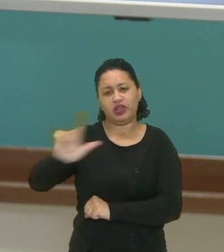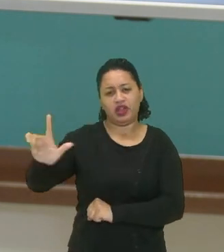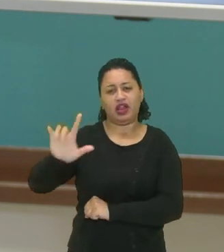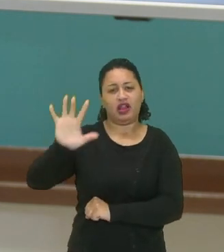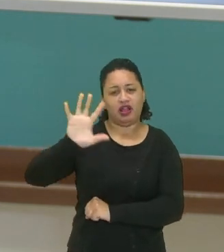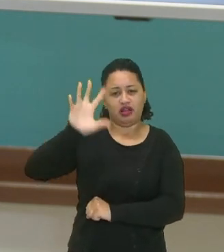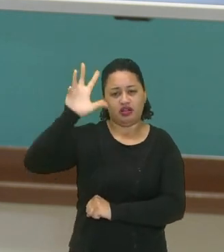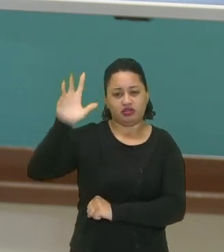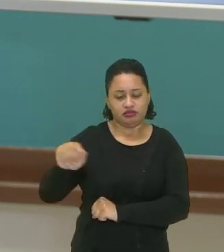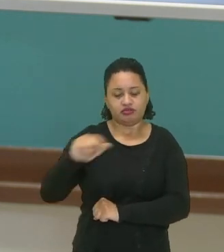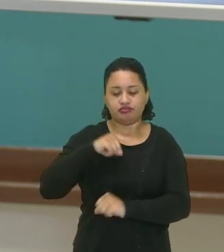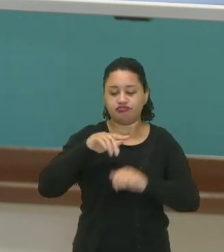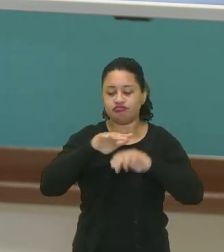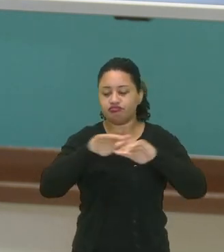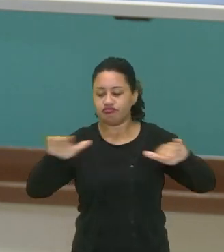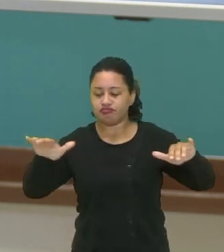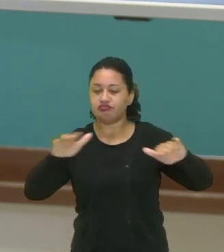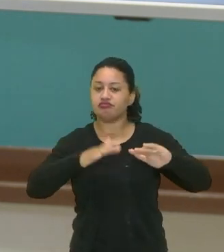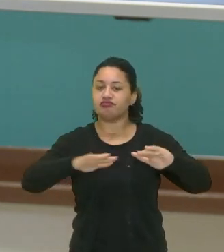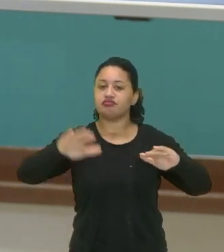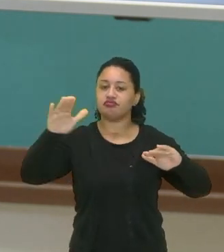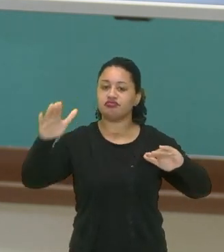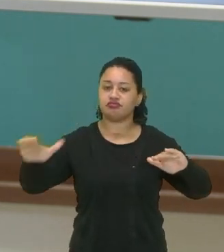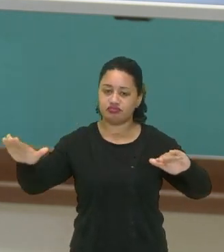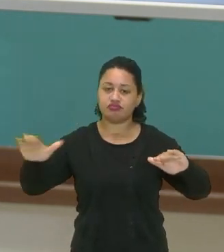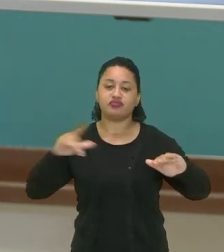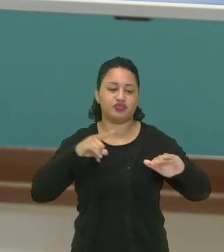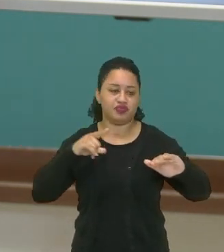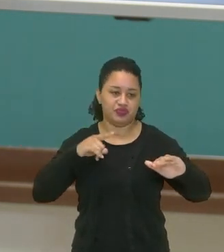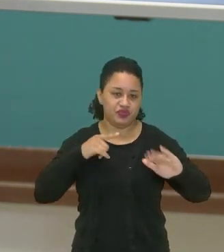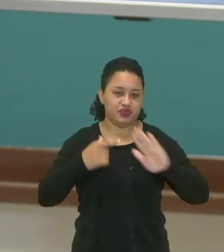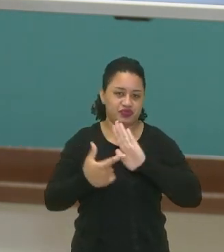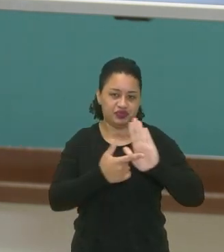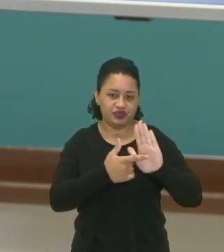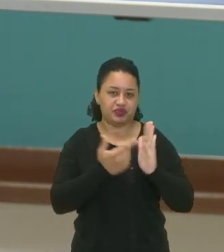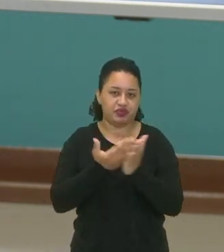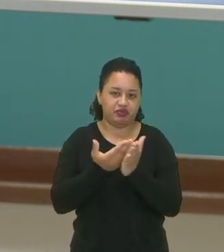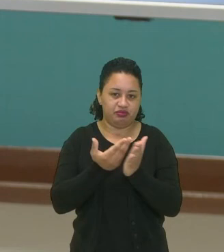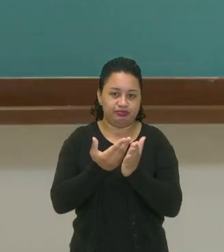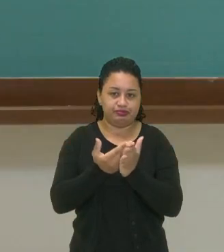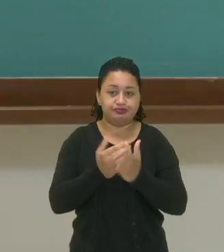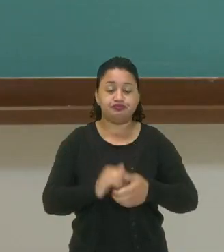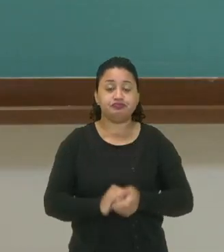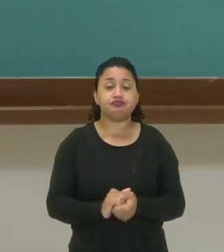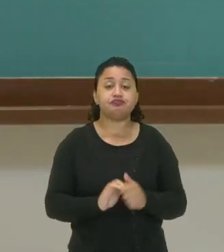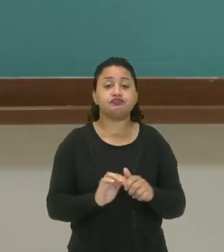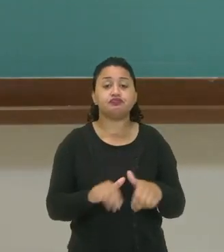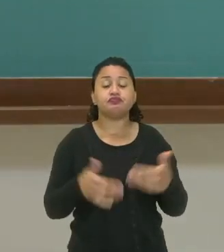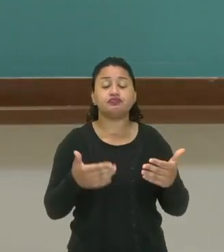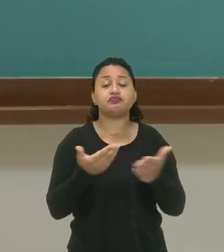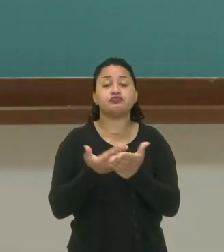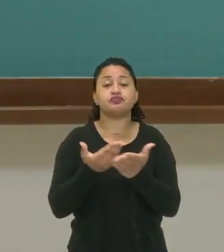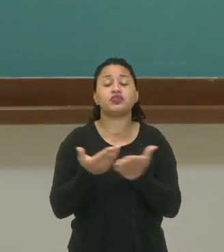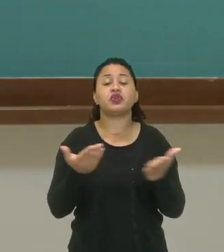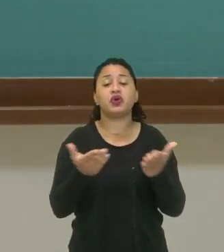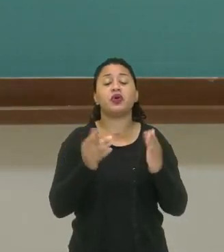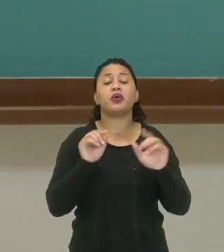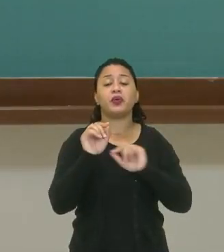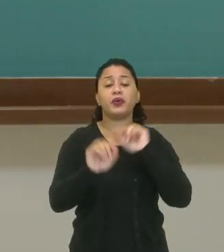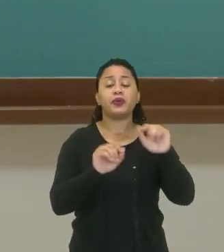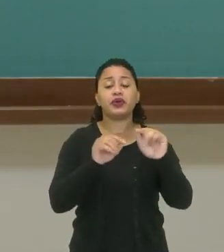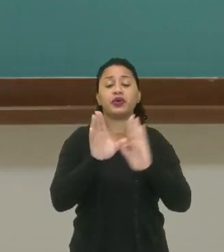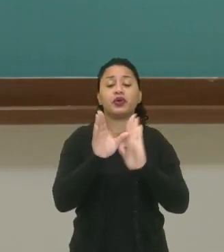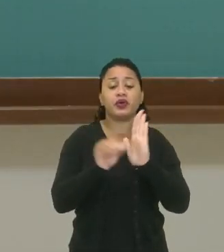dos Planaltos, onde está, por exemplo, o Monte Kilimanjaro. Ok? Muito bem, então, nesta aula nós vimos aí, então, sobre